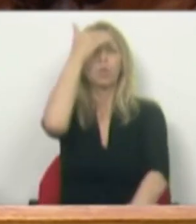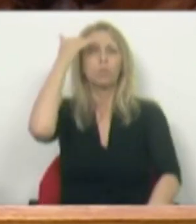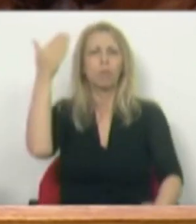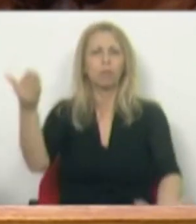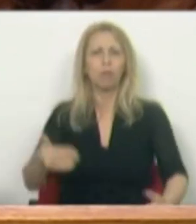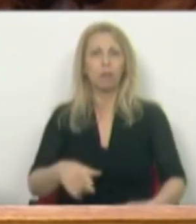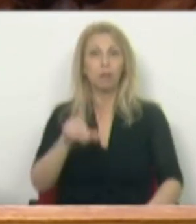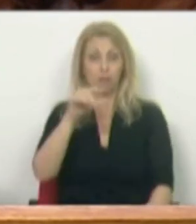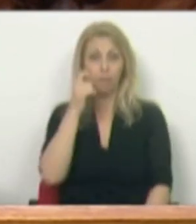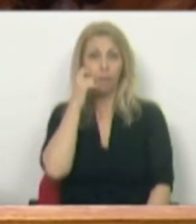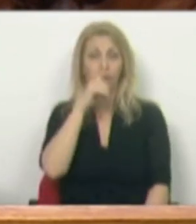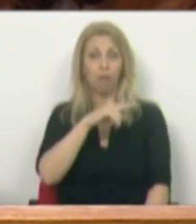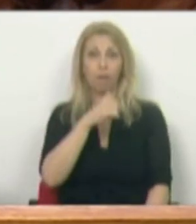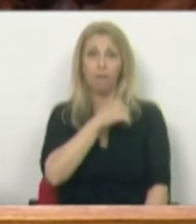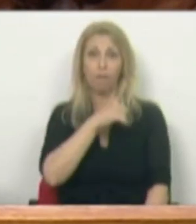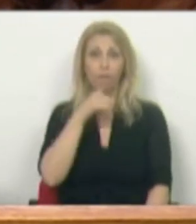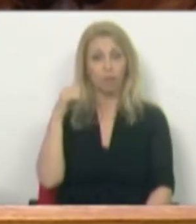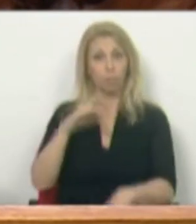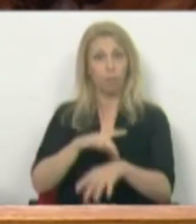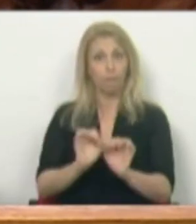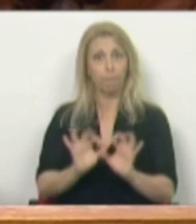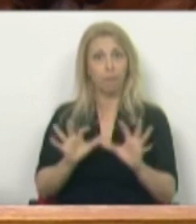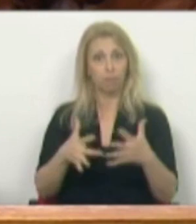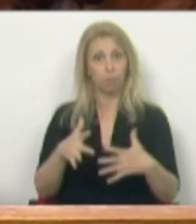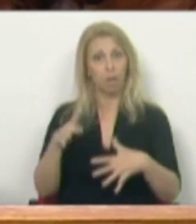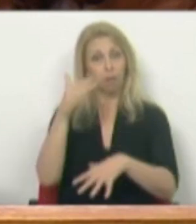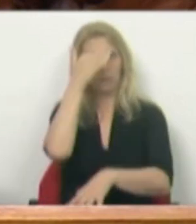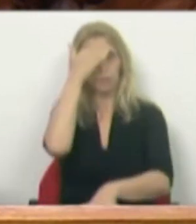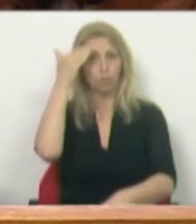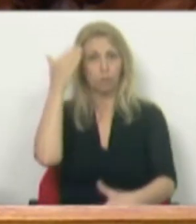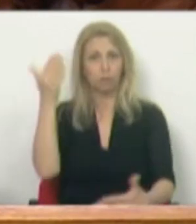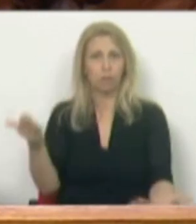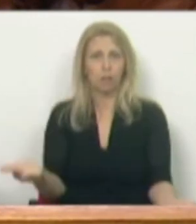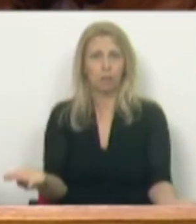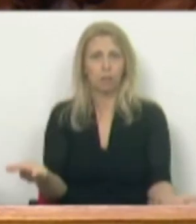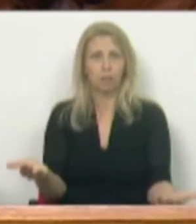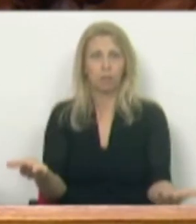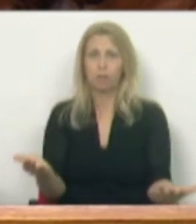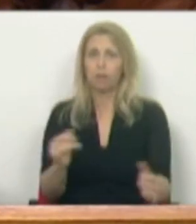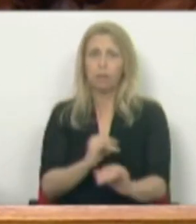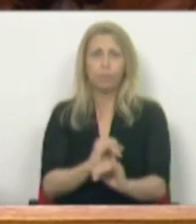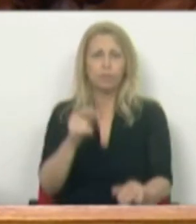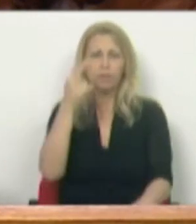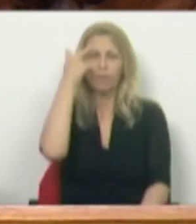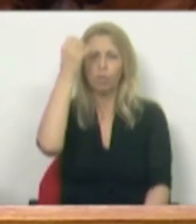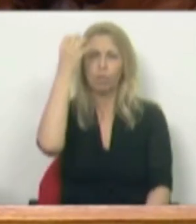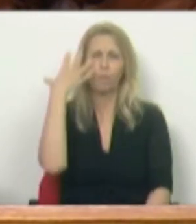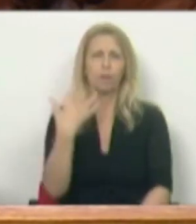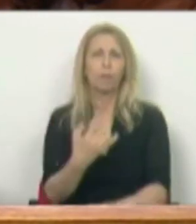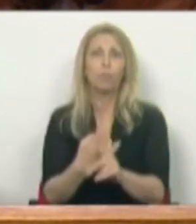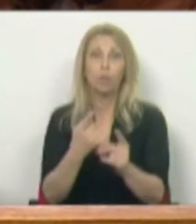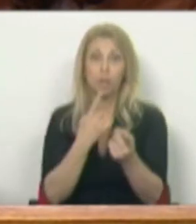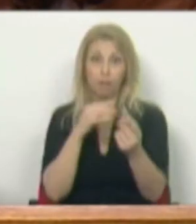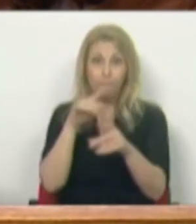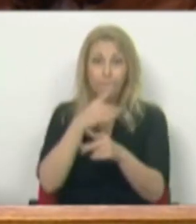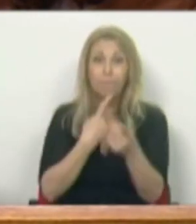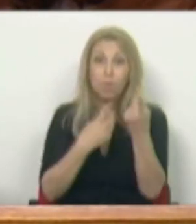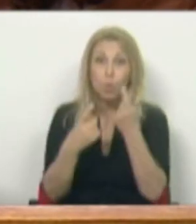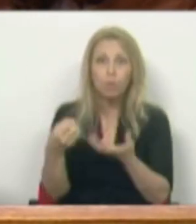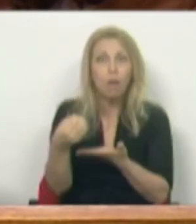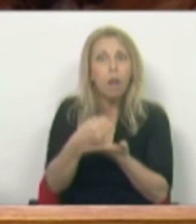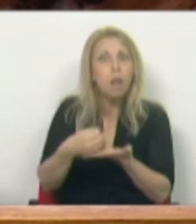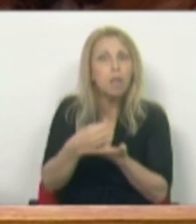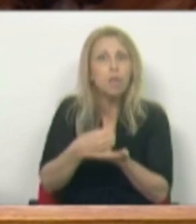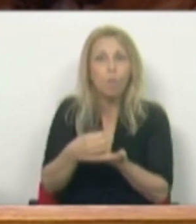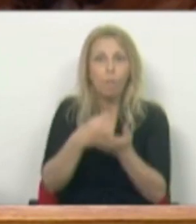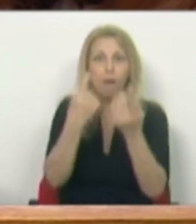vítimas da pandemia da saúde mental. É incompreensível, porque, na verdade, nenhuma das perguntas tinha esse conteúdo e, na